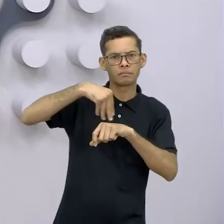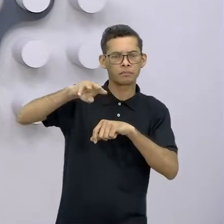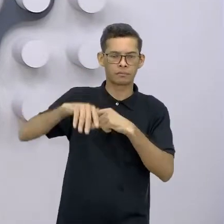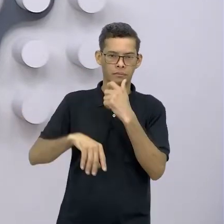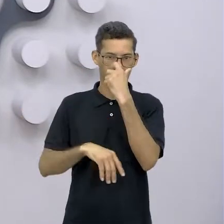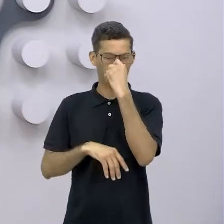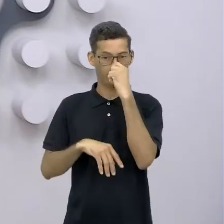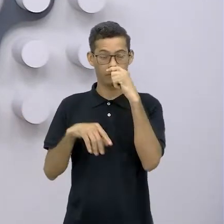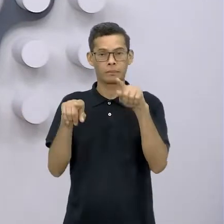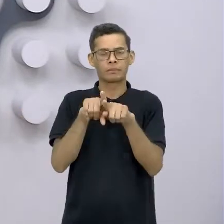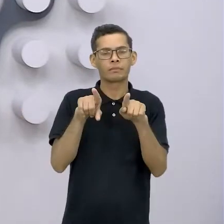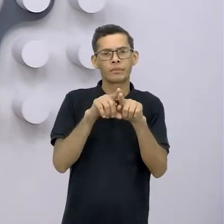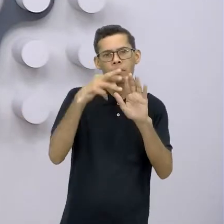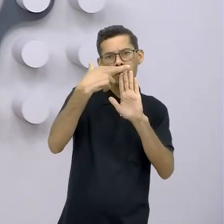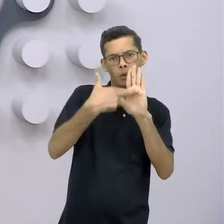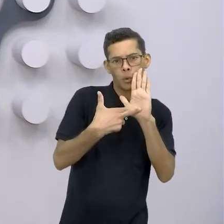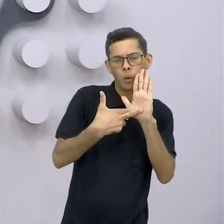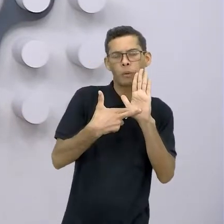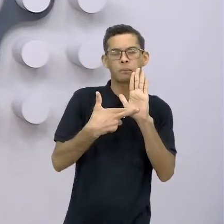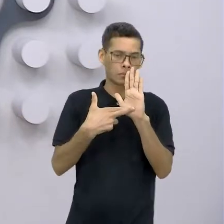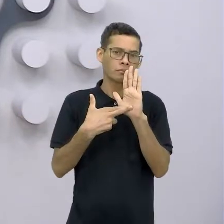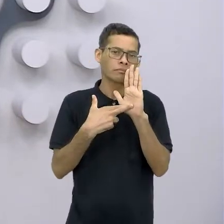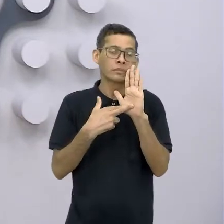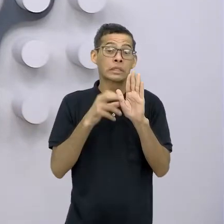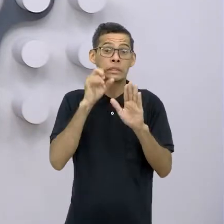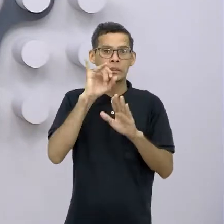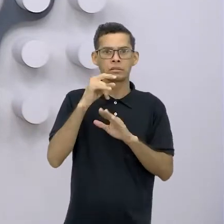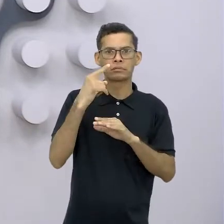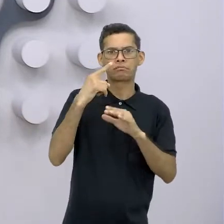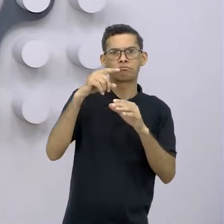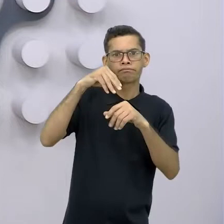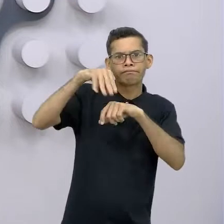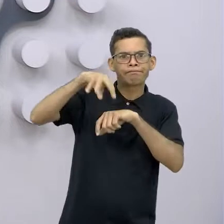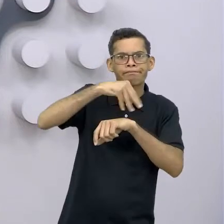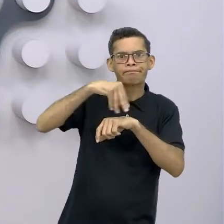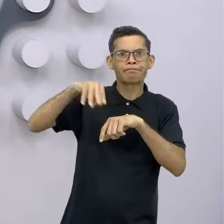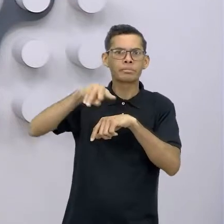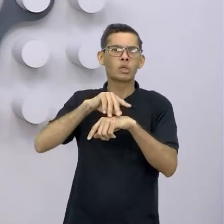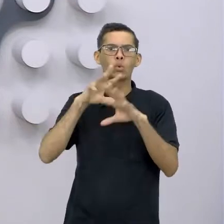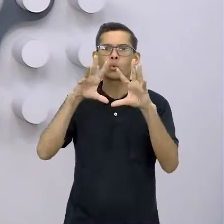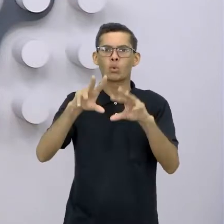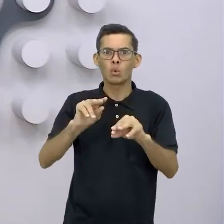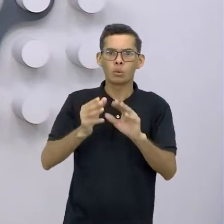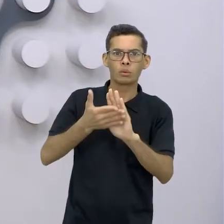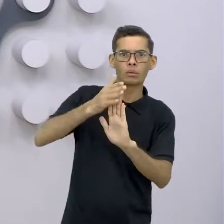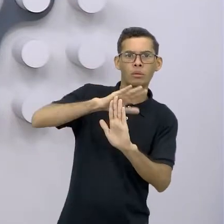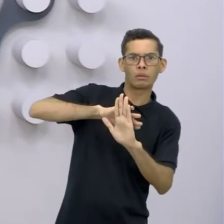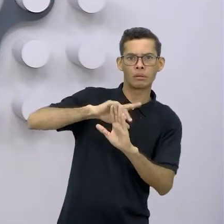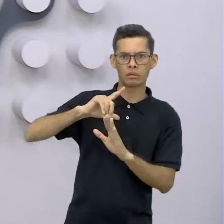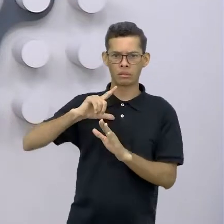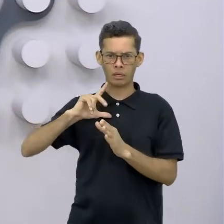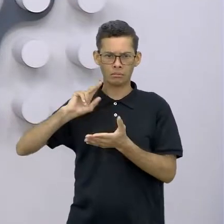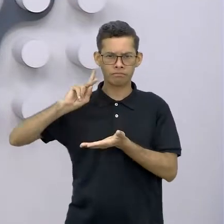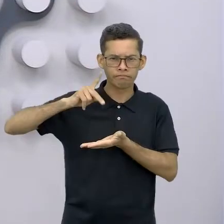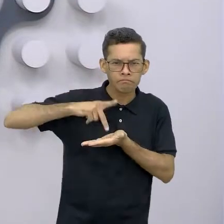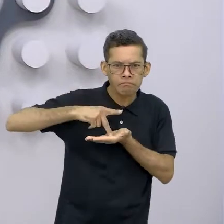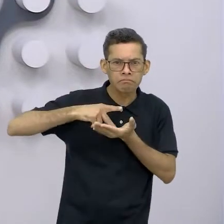sugestões, normas, né? Essas ideias todas elas sejam amparadas por um